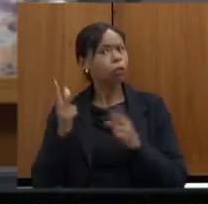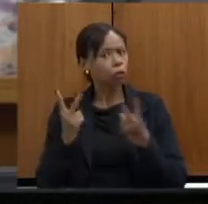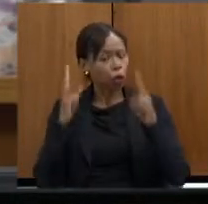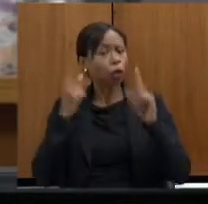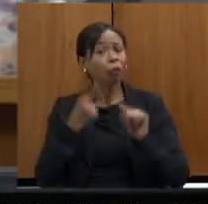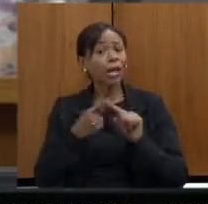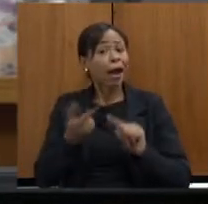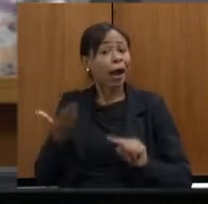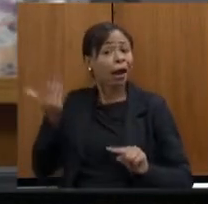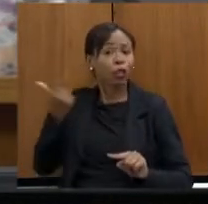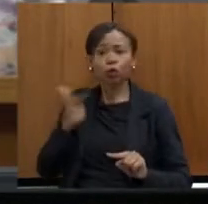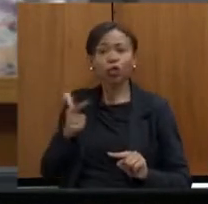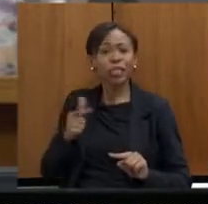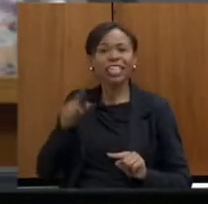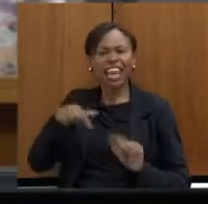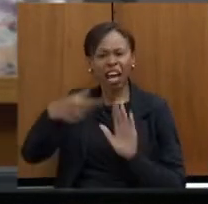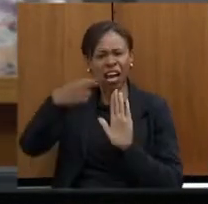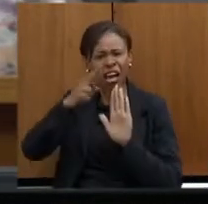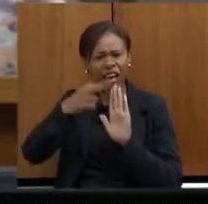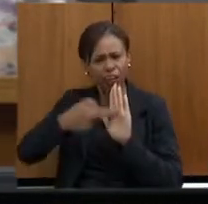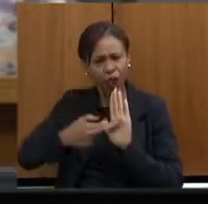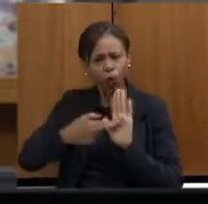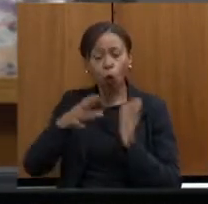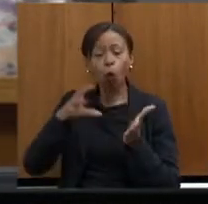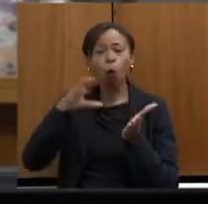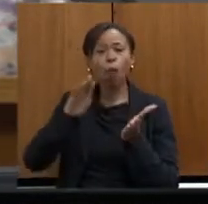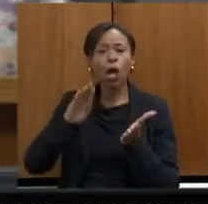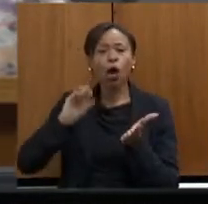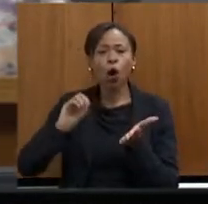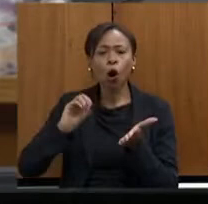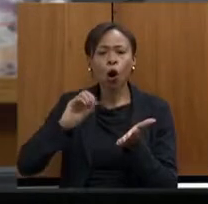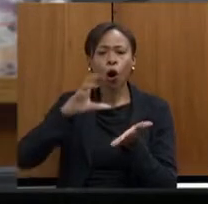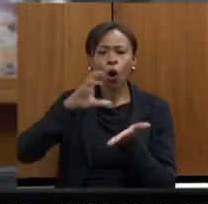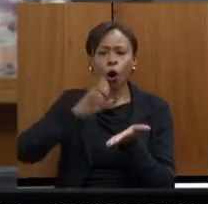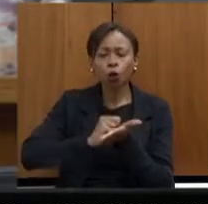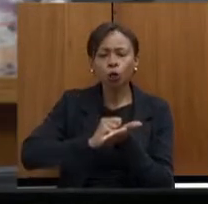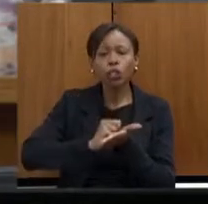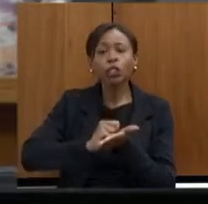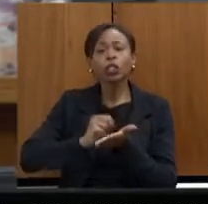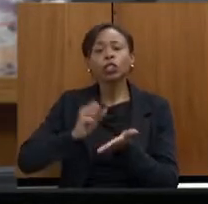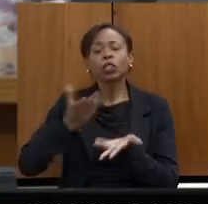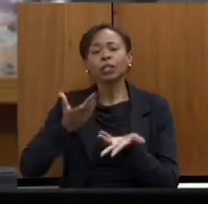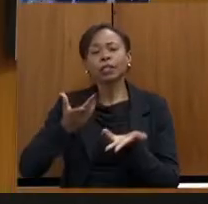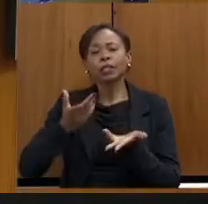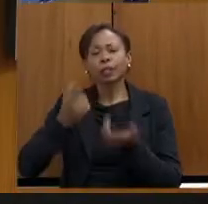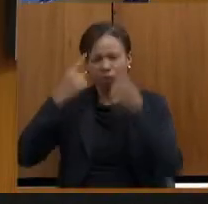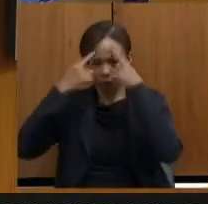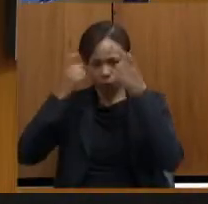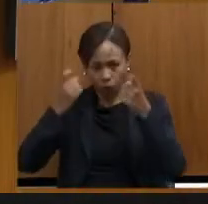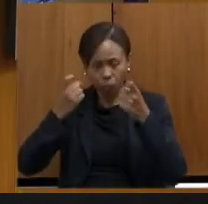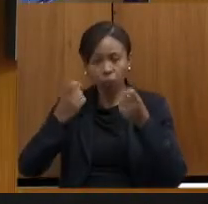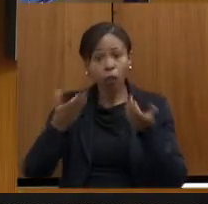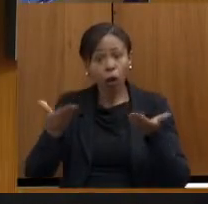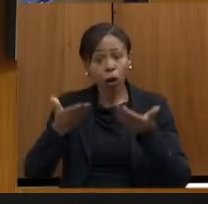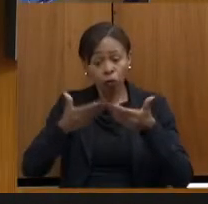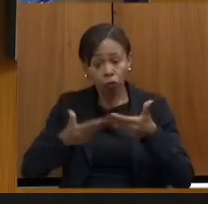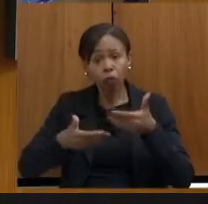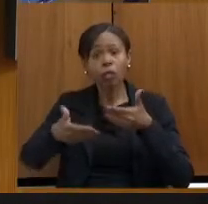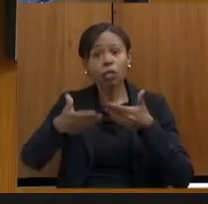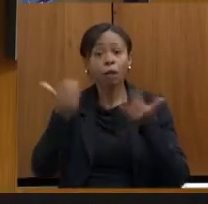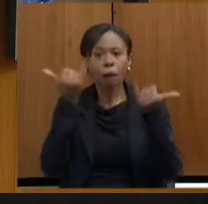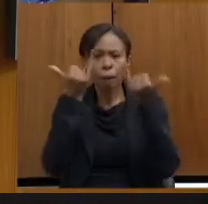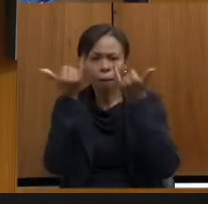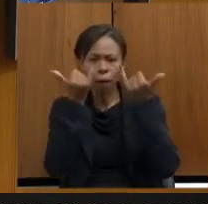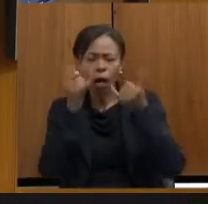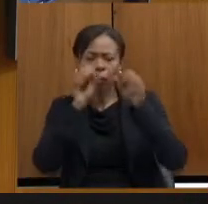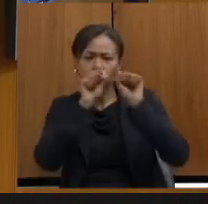boletins de ocorrências de violência. Então, a partir de agora, nós vamos poder fazer um banco de dados com informações bem